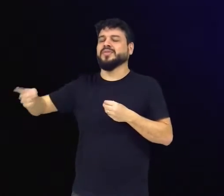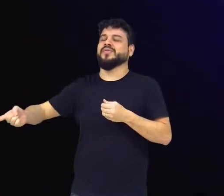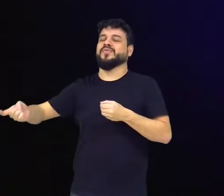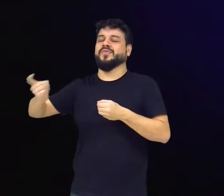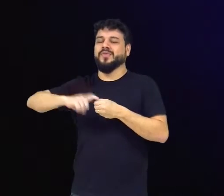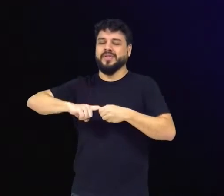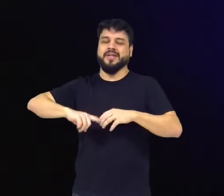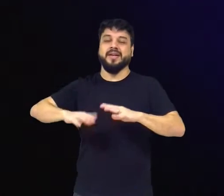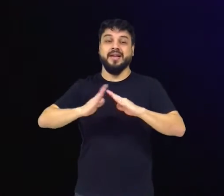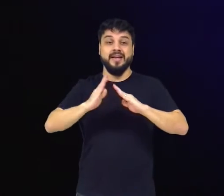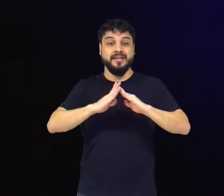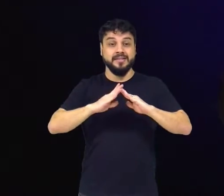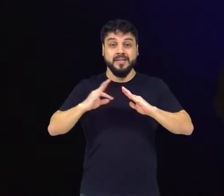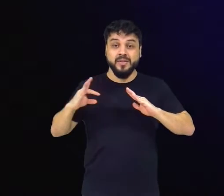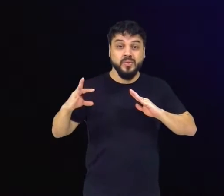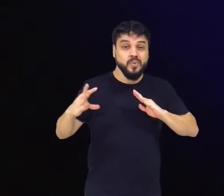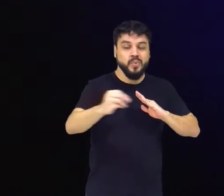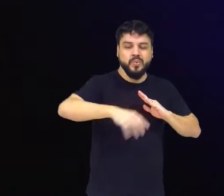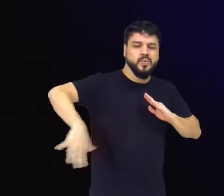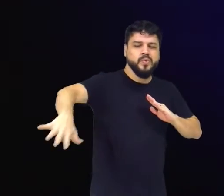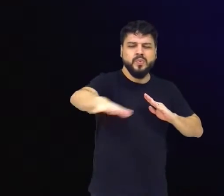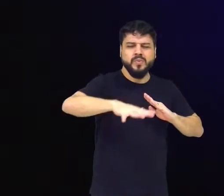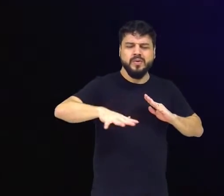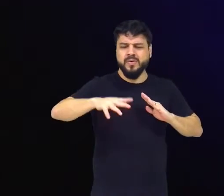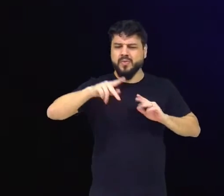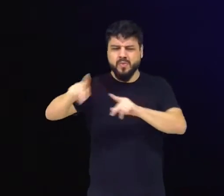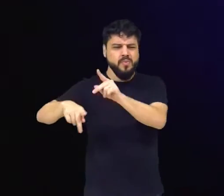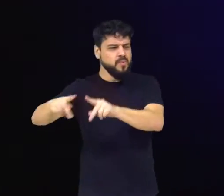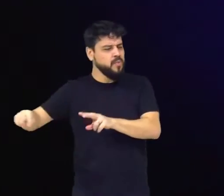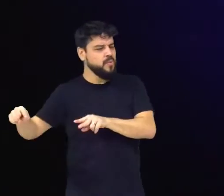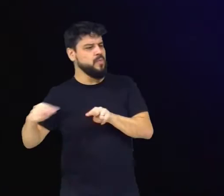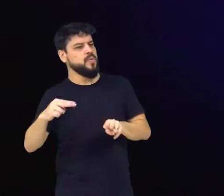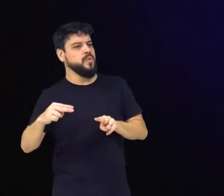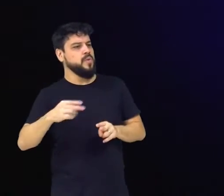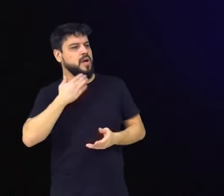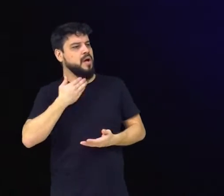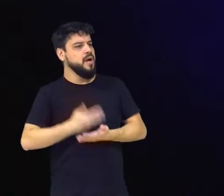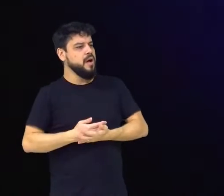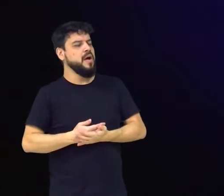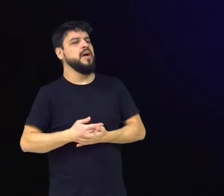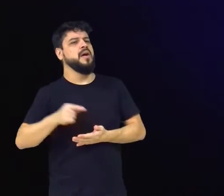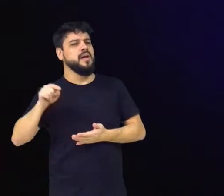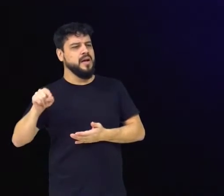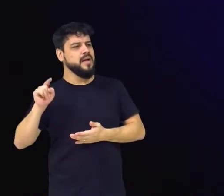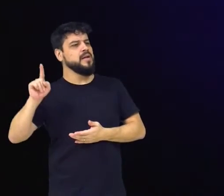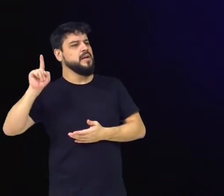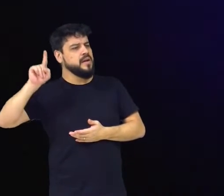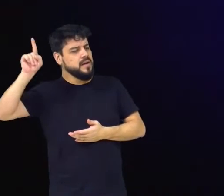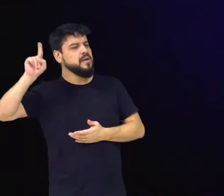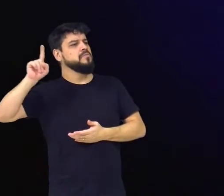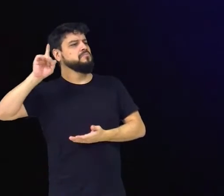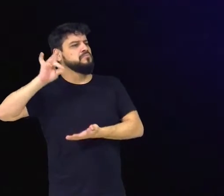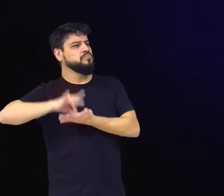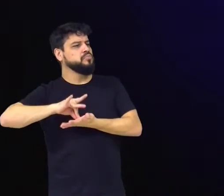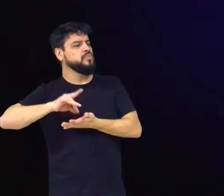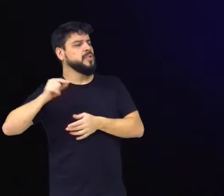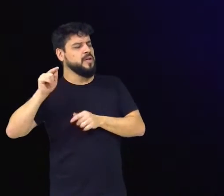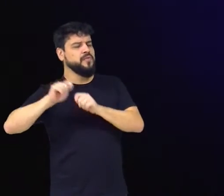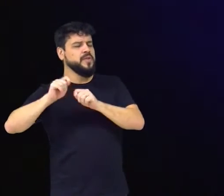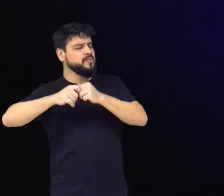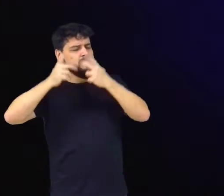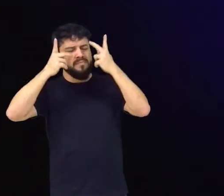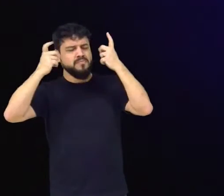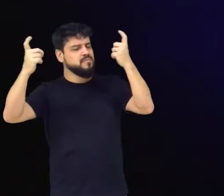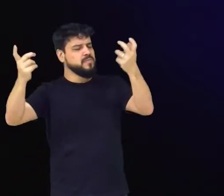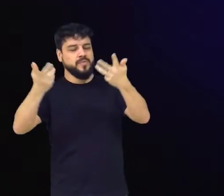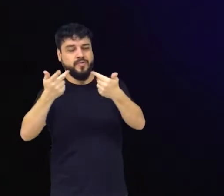terra, abismadas, testificam das maravilhas que o Senhor havia feito na vida de todo o povo. Veja o que diz o salmista no